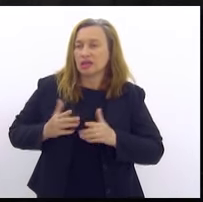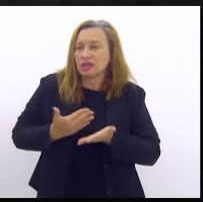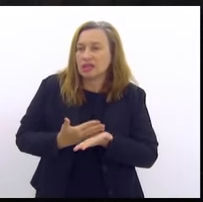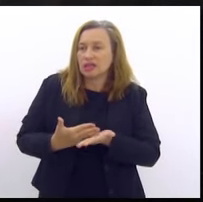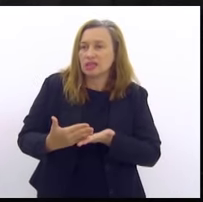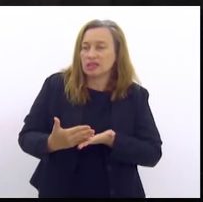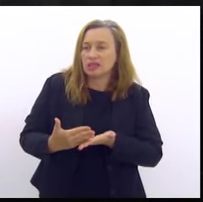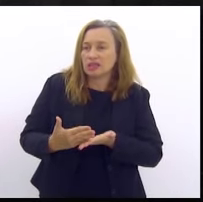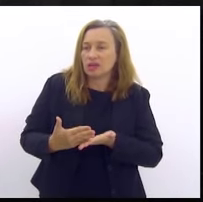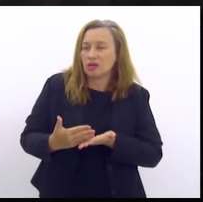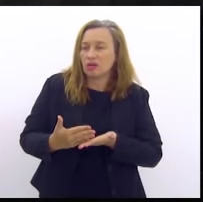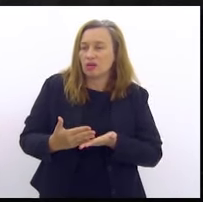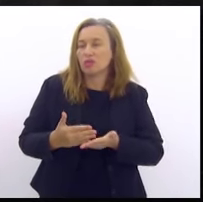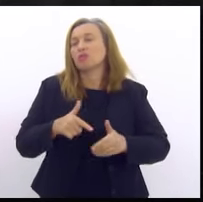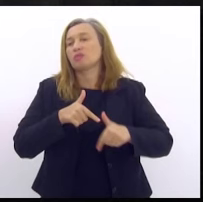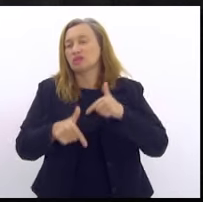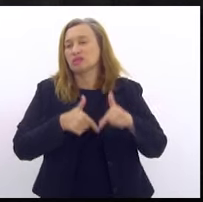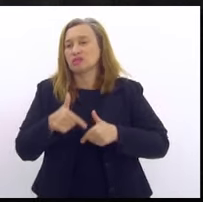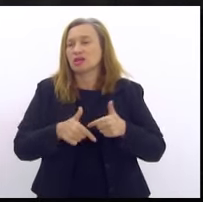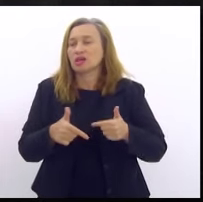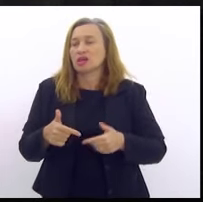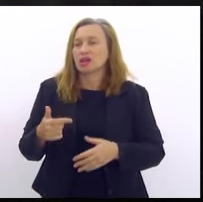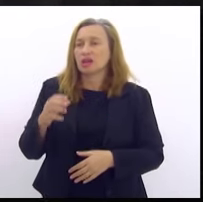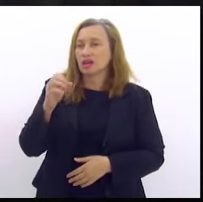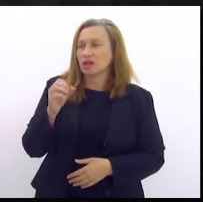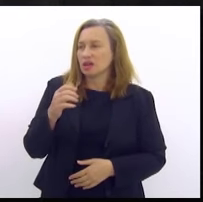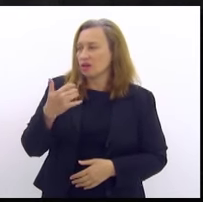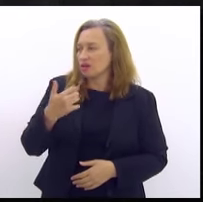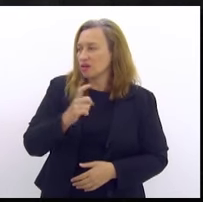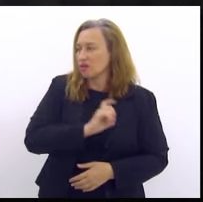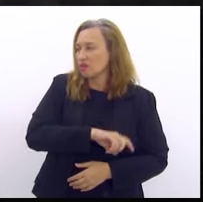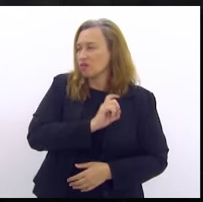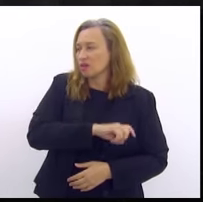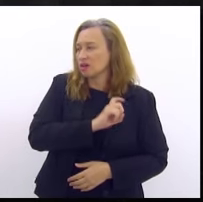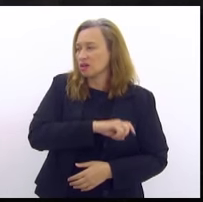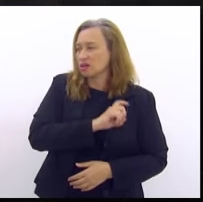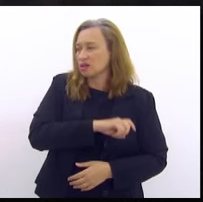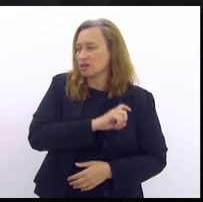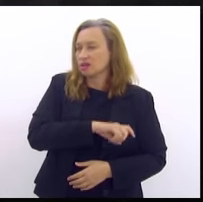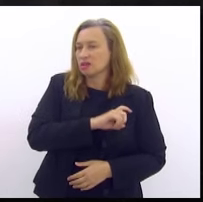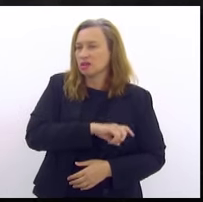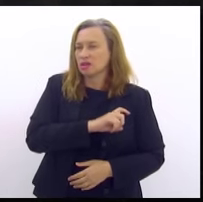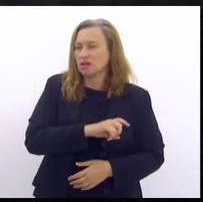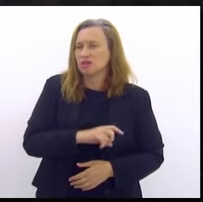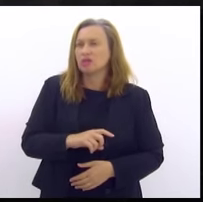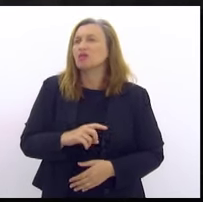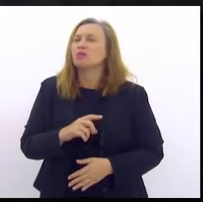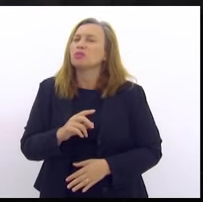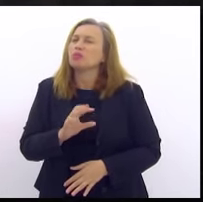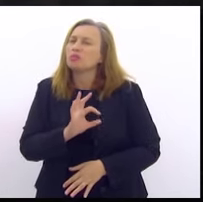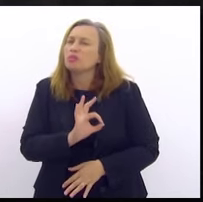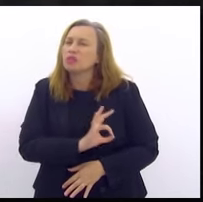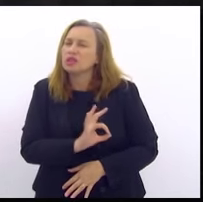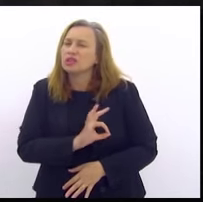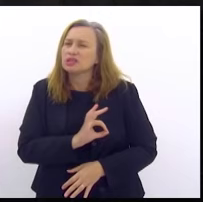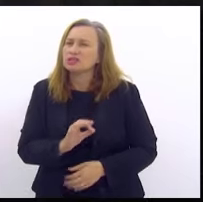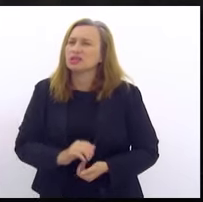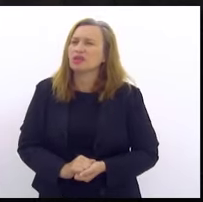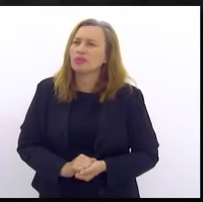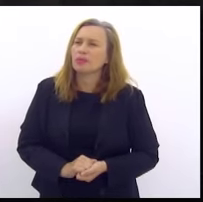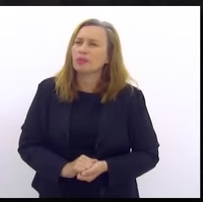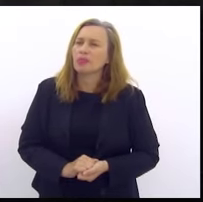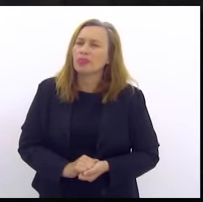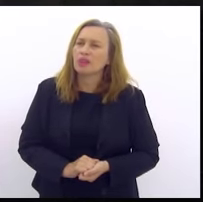A covardia que vem acontecendo com nossos policiais. Eles estão sendo punidos, você imagina, uma hora que